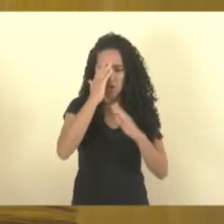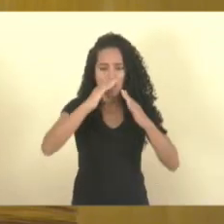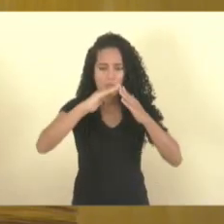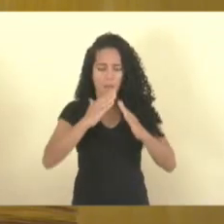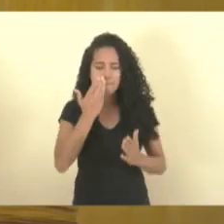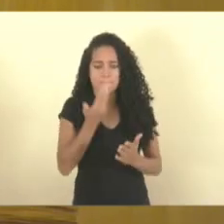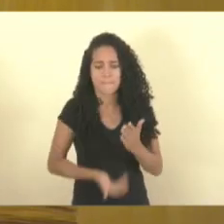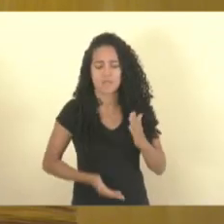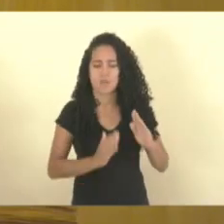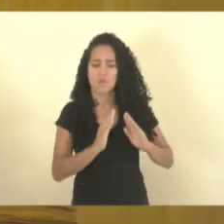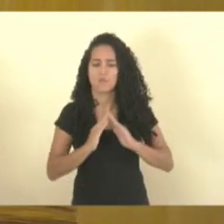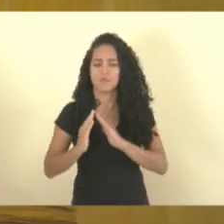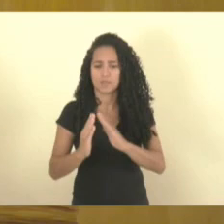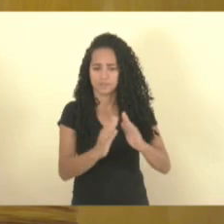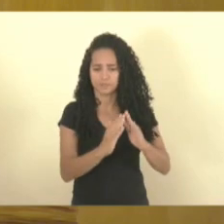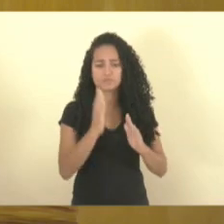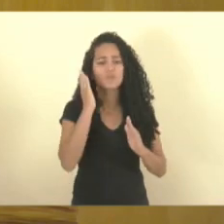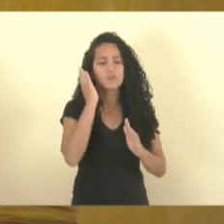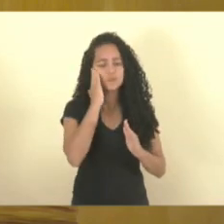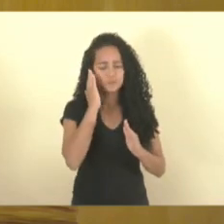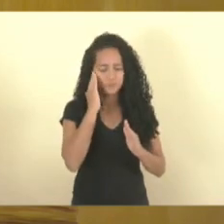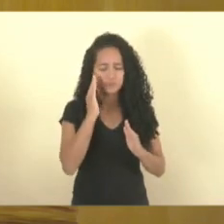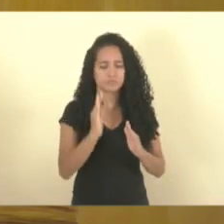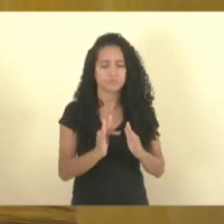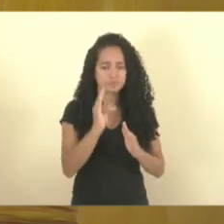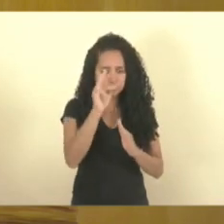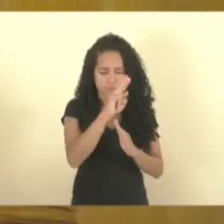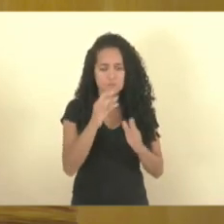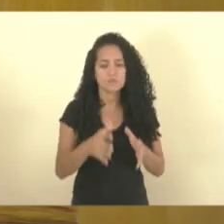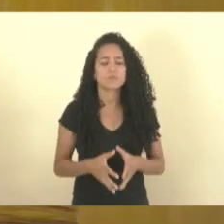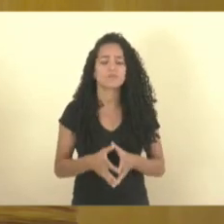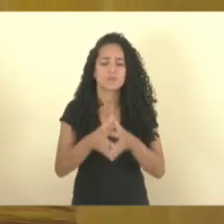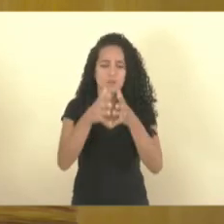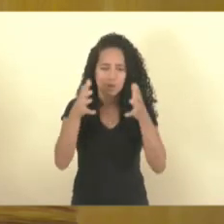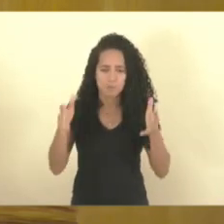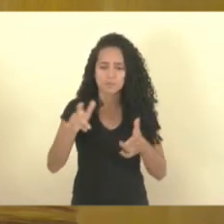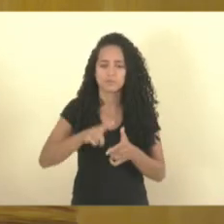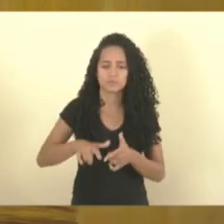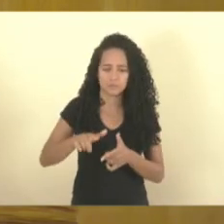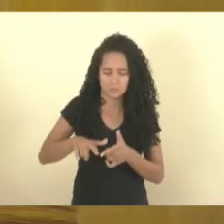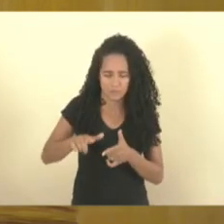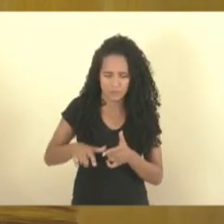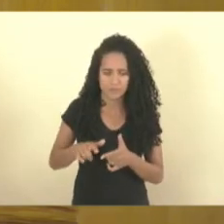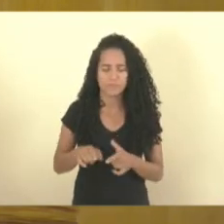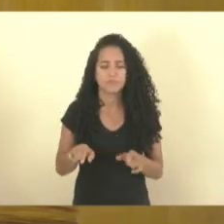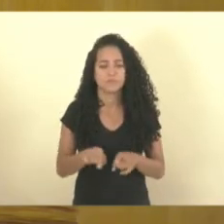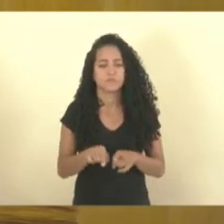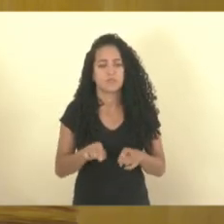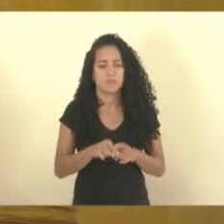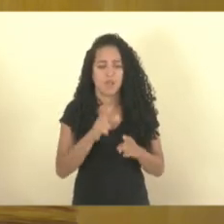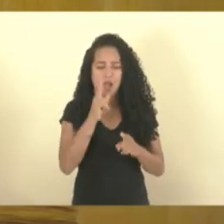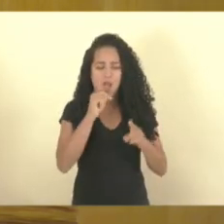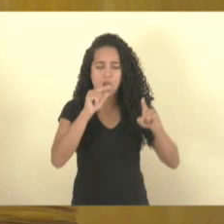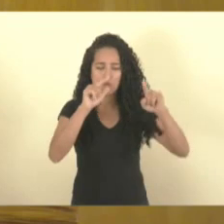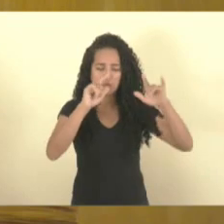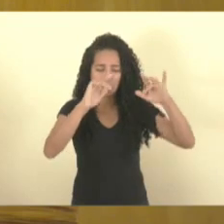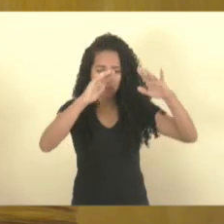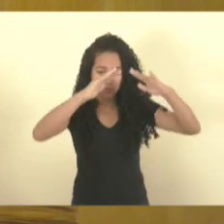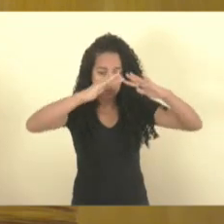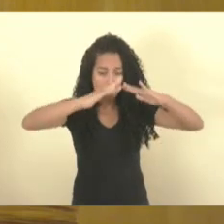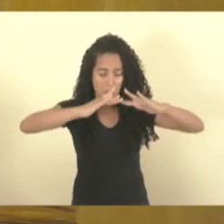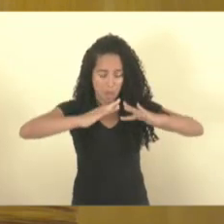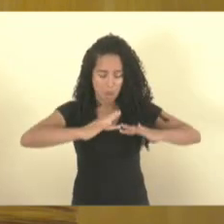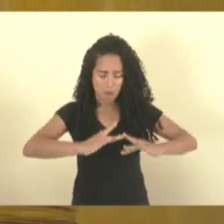e sabemos que esse número ainda pode crescer e que depois que essas águas baixarem, continuará por